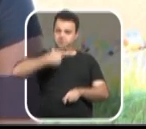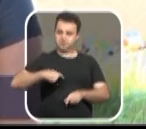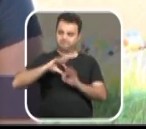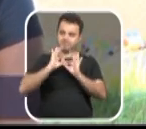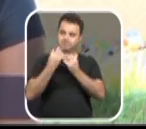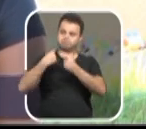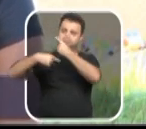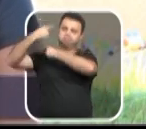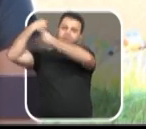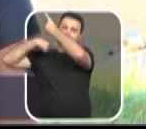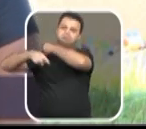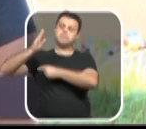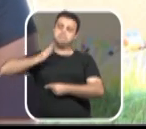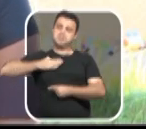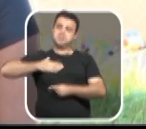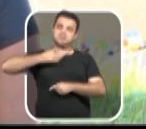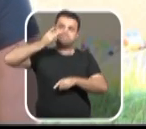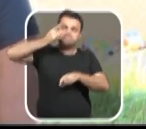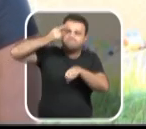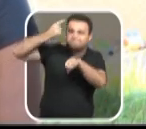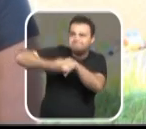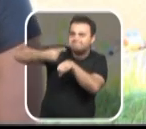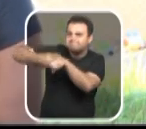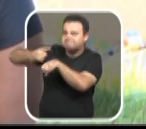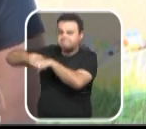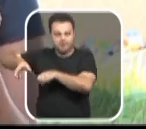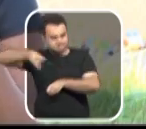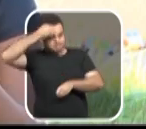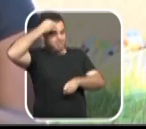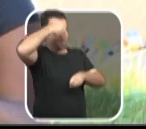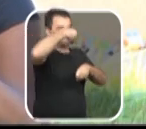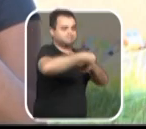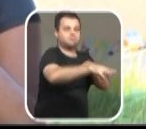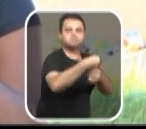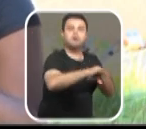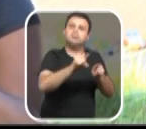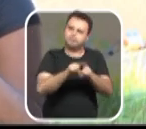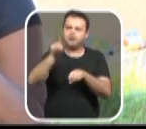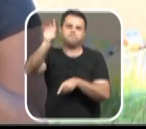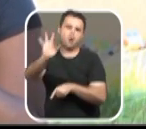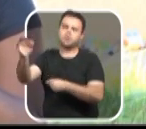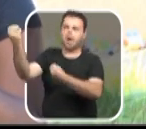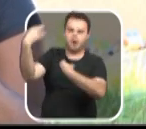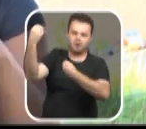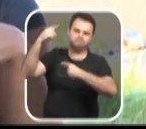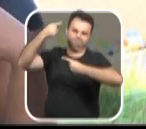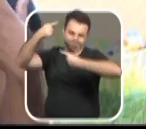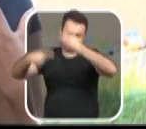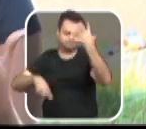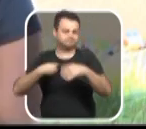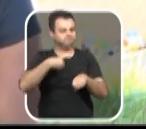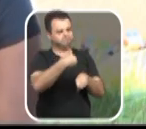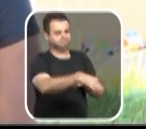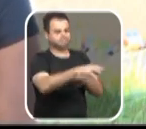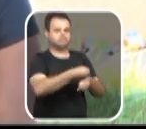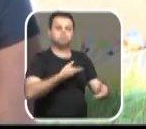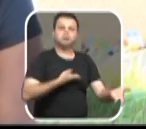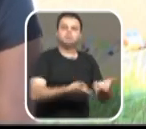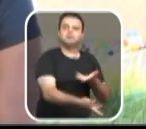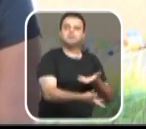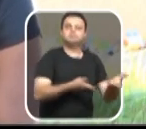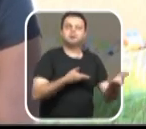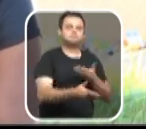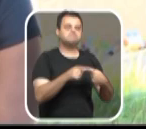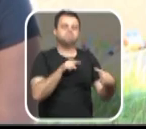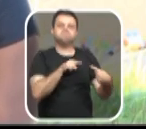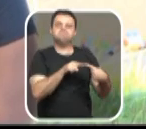também são da vivências e questões que também são técnicas, né? E como que a gente consegue fazer uma troca que seja harmoniosa,